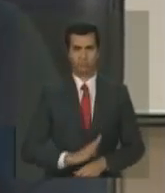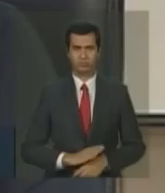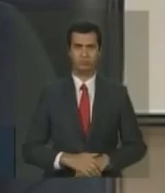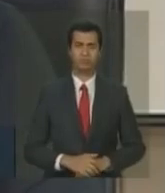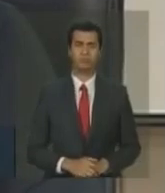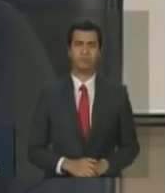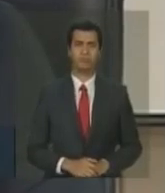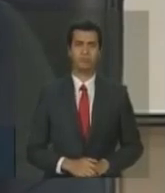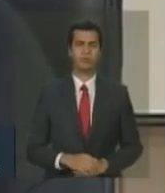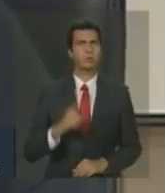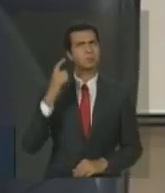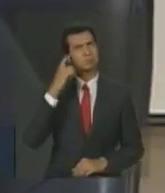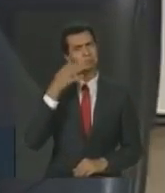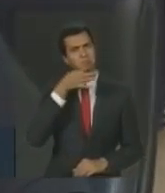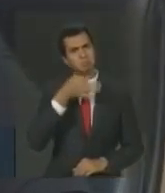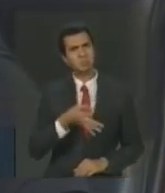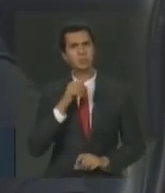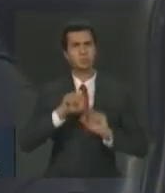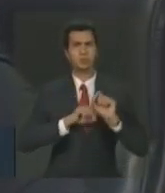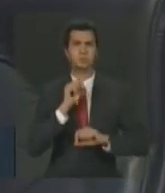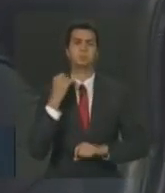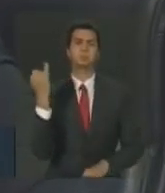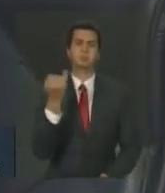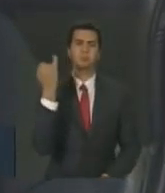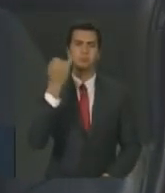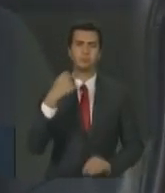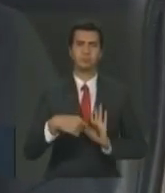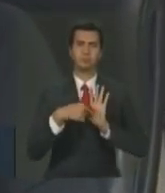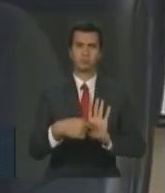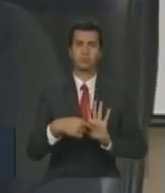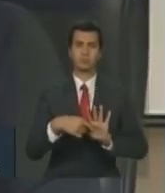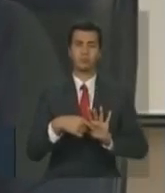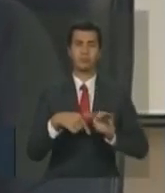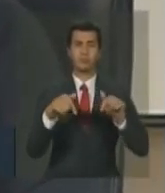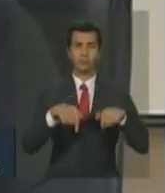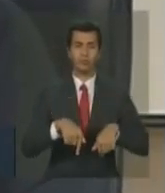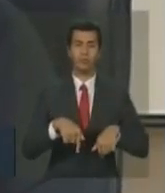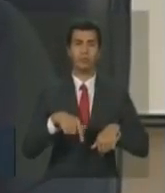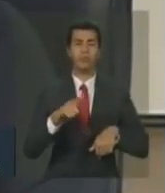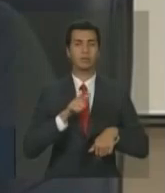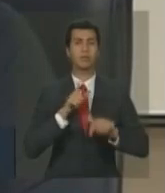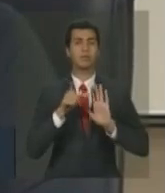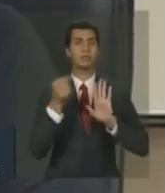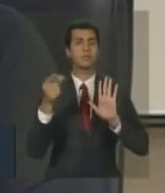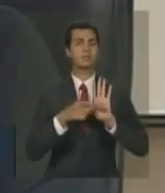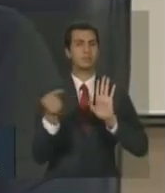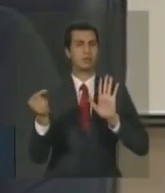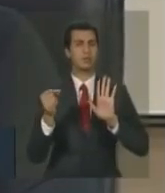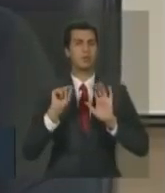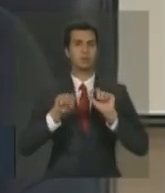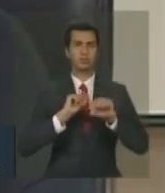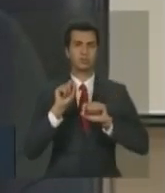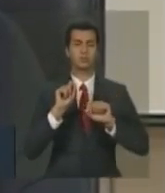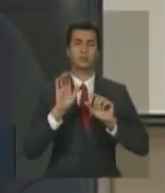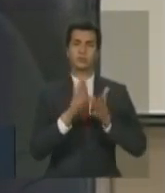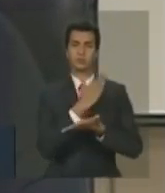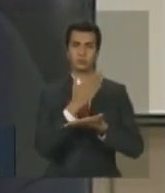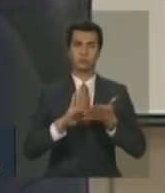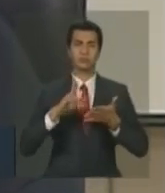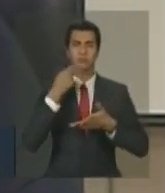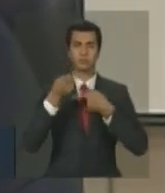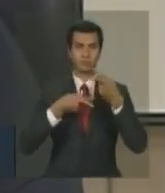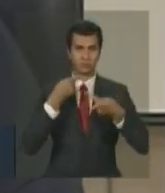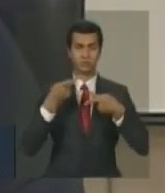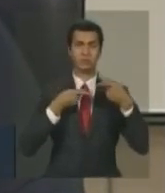também mostrar, além desse gráfico, alguns destaques que aparecem citando o Brasil claramente